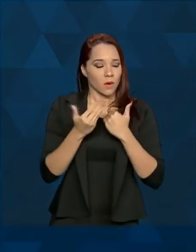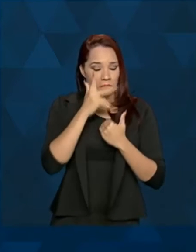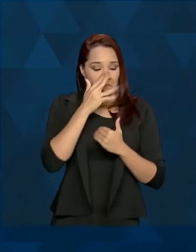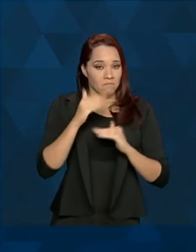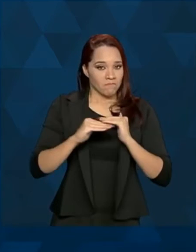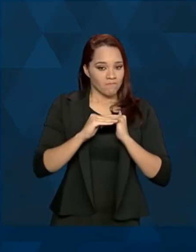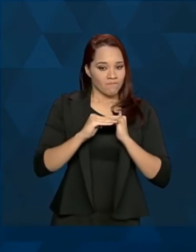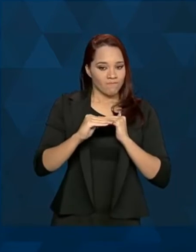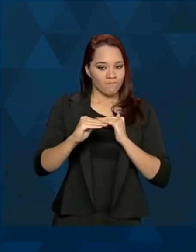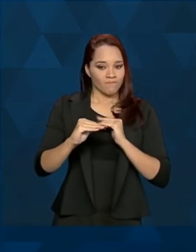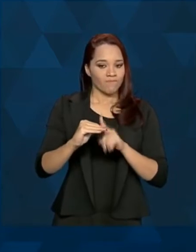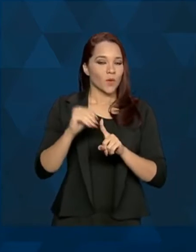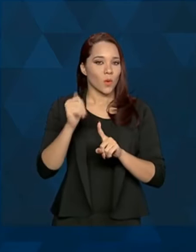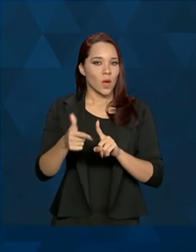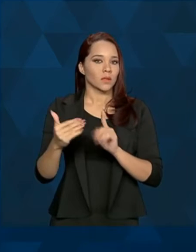né,